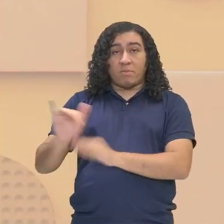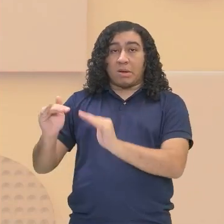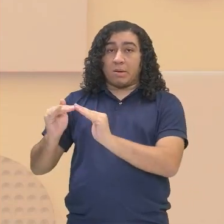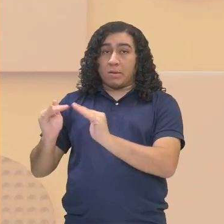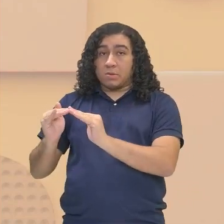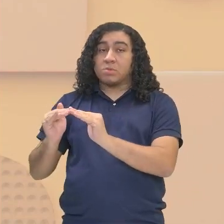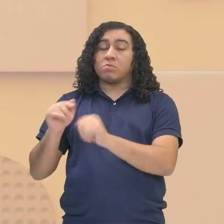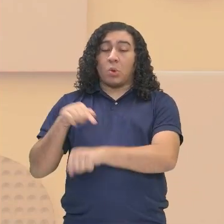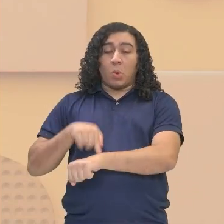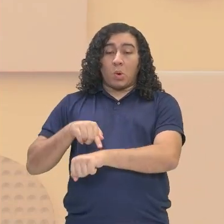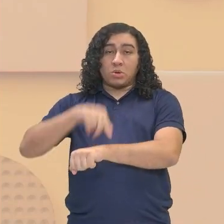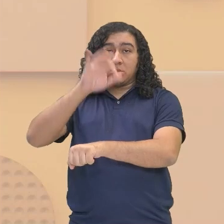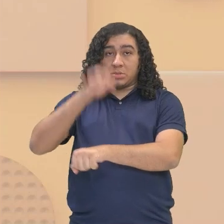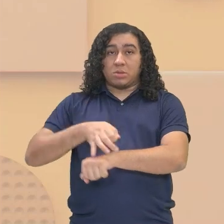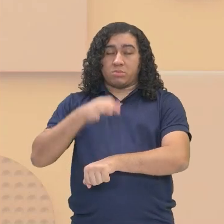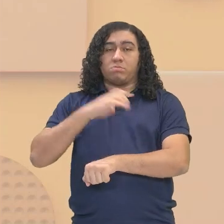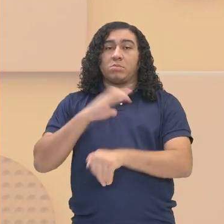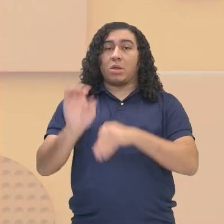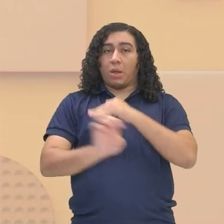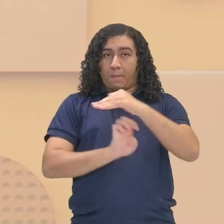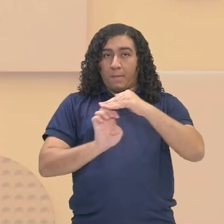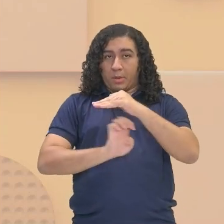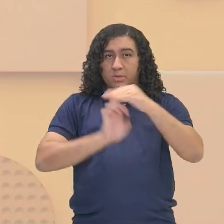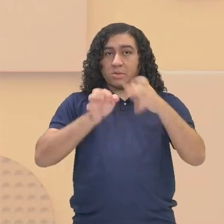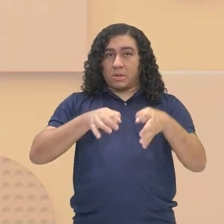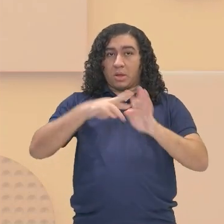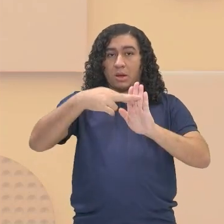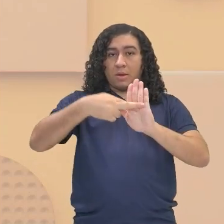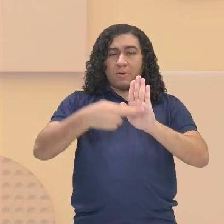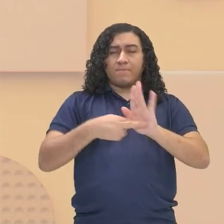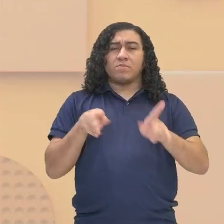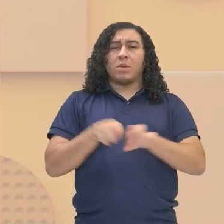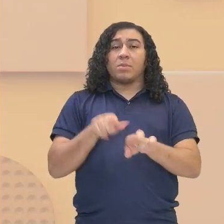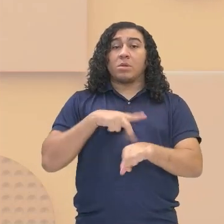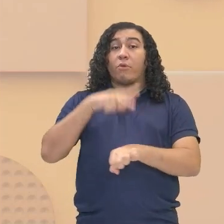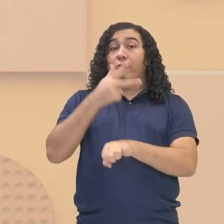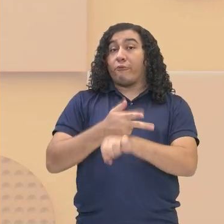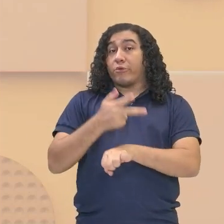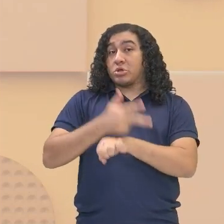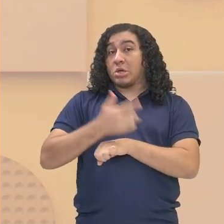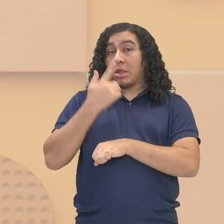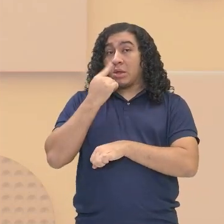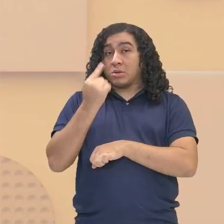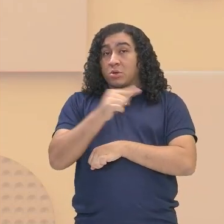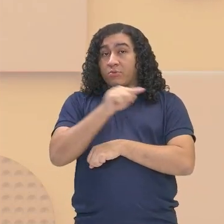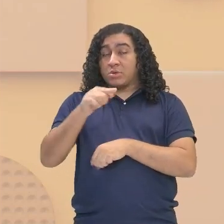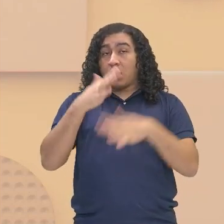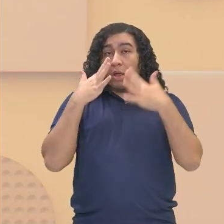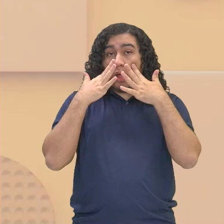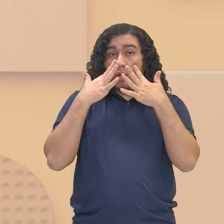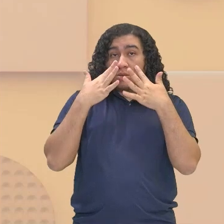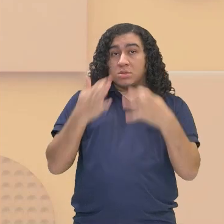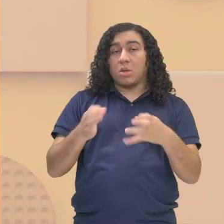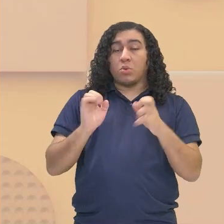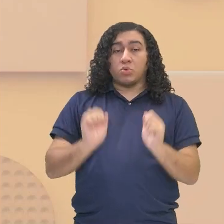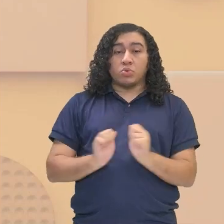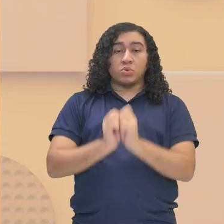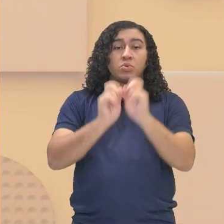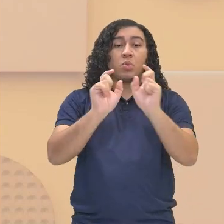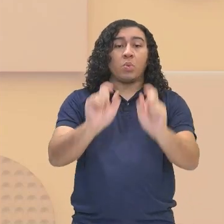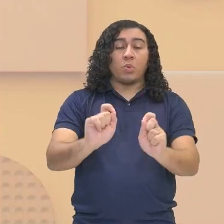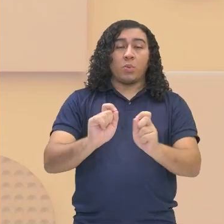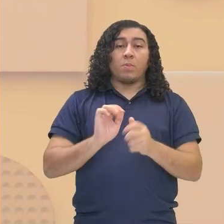esse tempo das fábricas. E nós temos um videozinho muito interessante para que vocês observem juntamente comigo o quê,